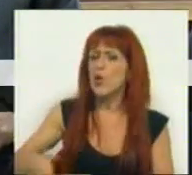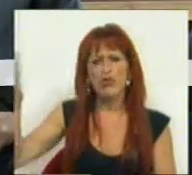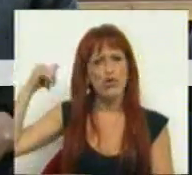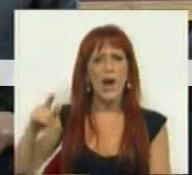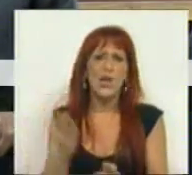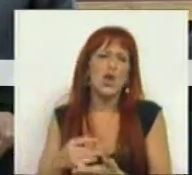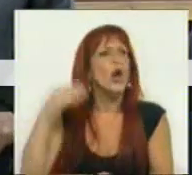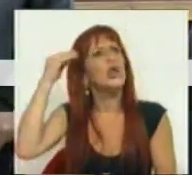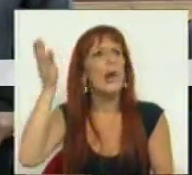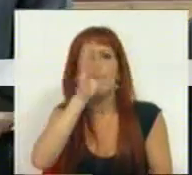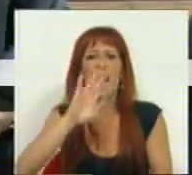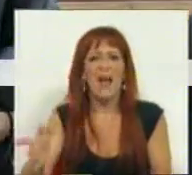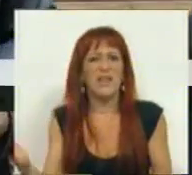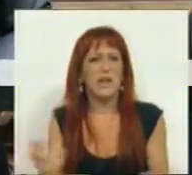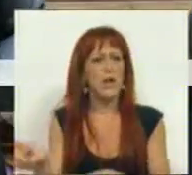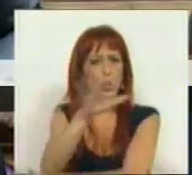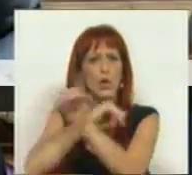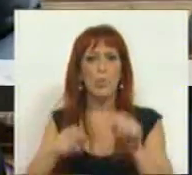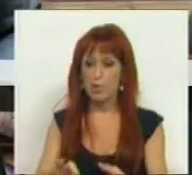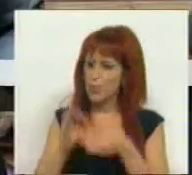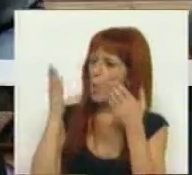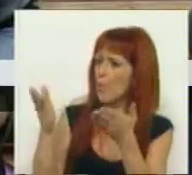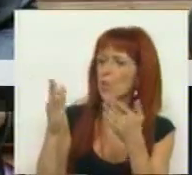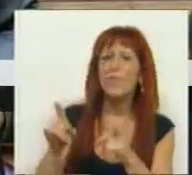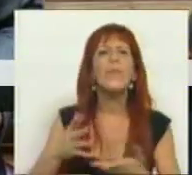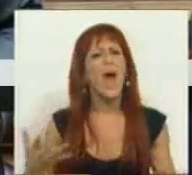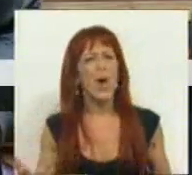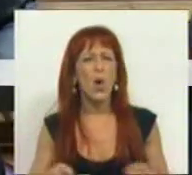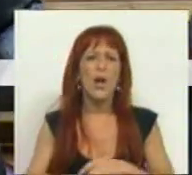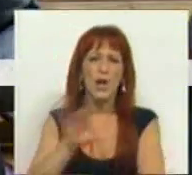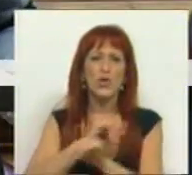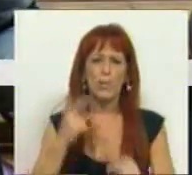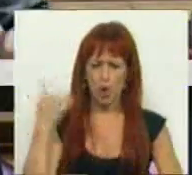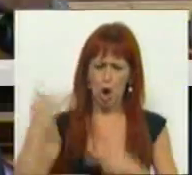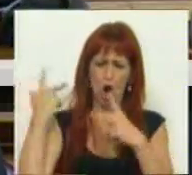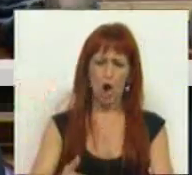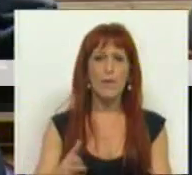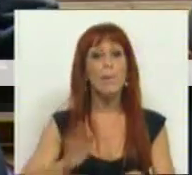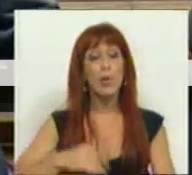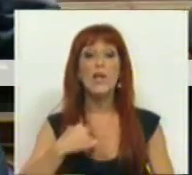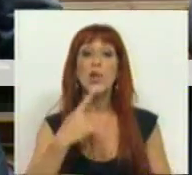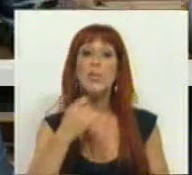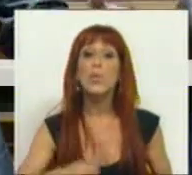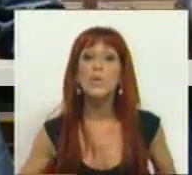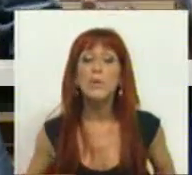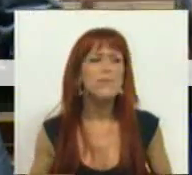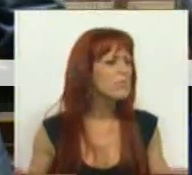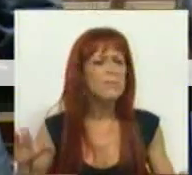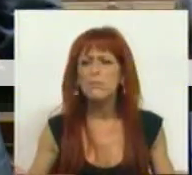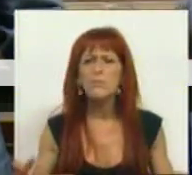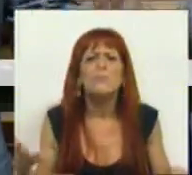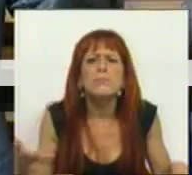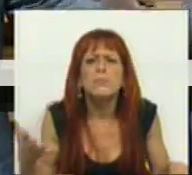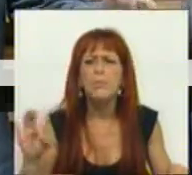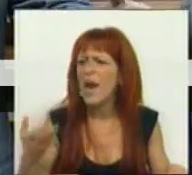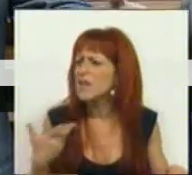não passa da teoria à prática, da Europa da solidariedade, é agora a Europa da austeridade. E por isso lhe pergunto, de que lado é que